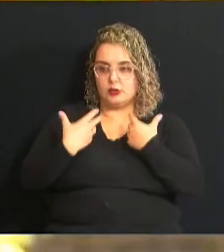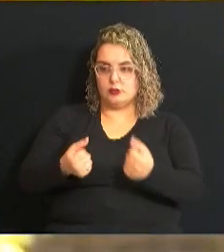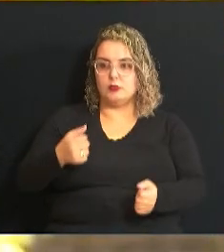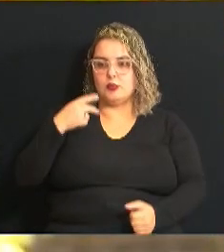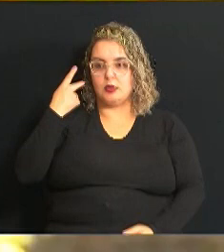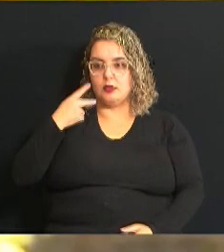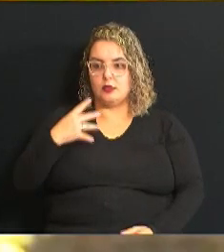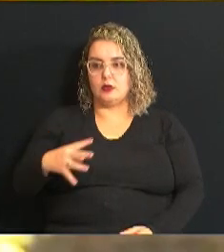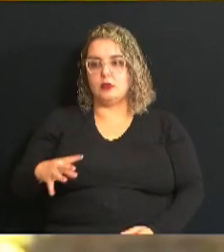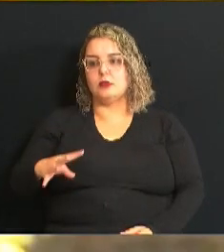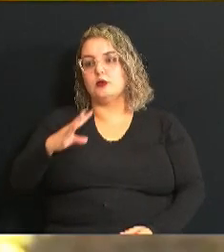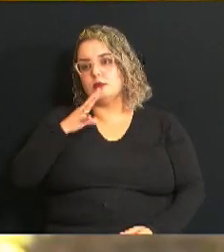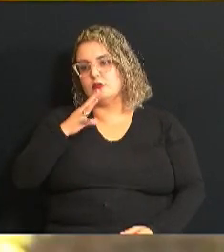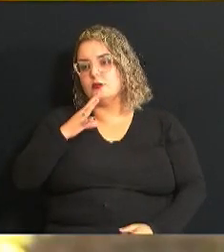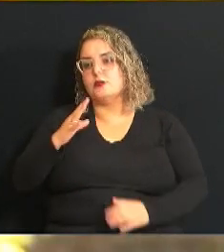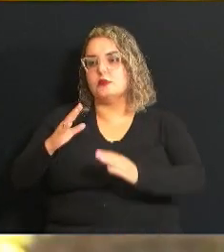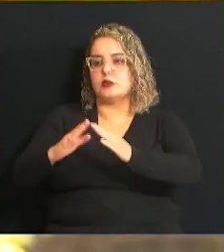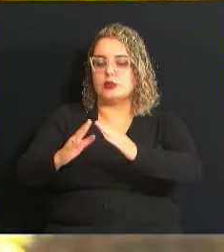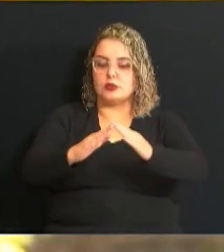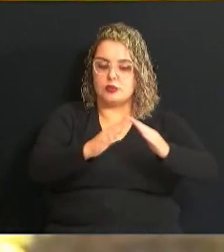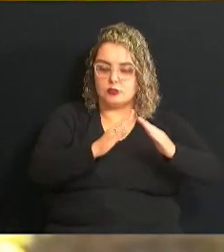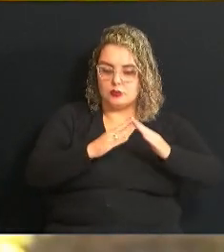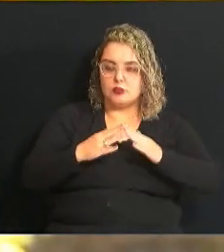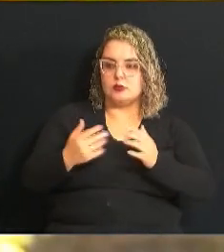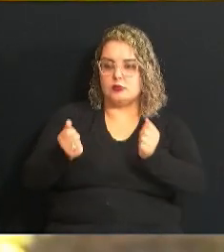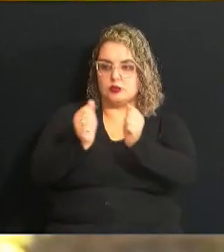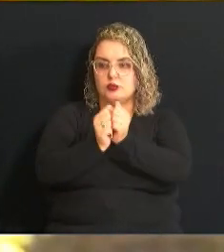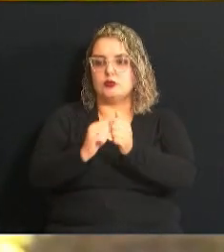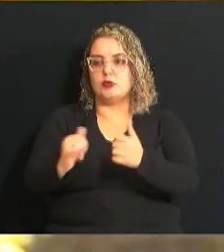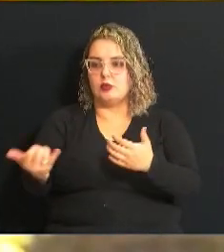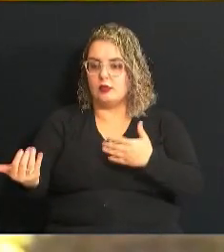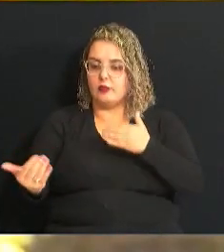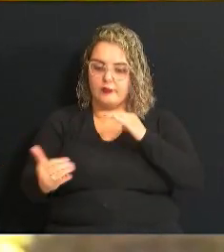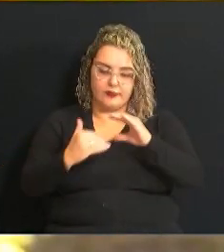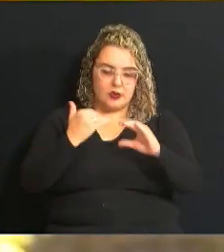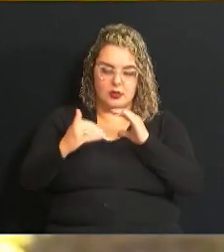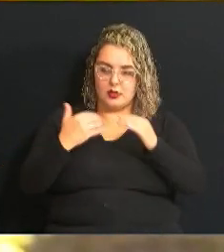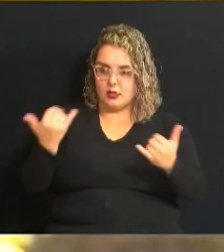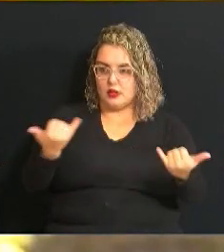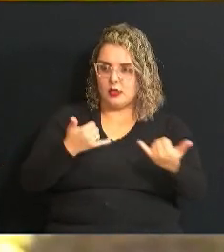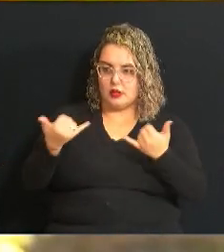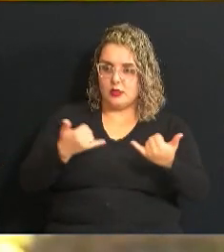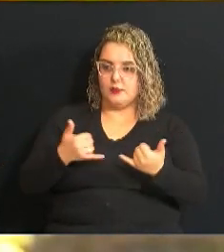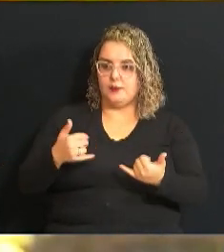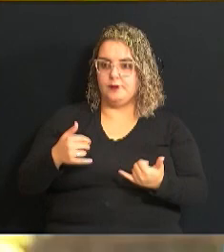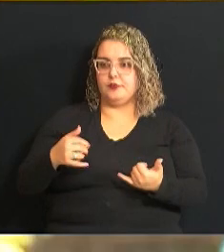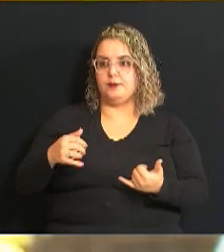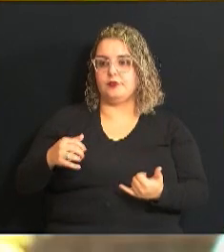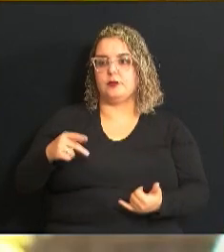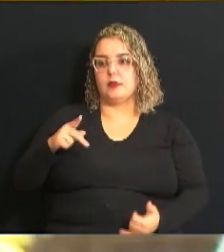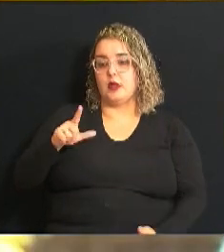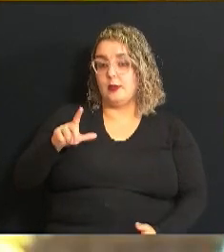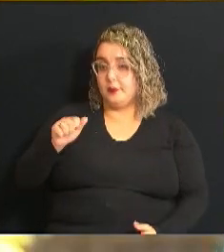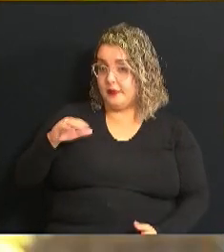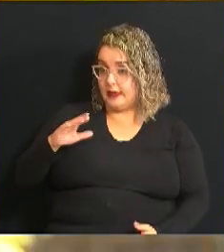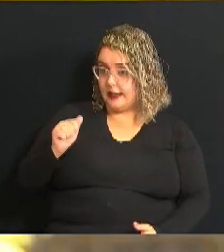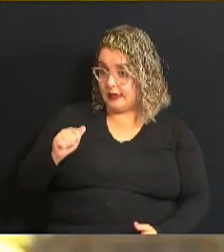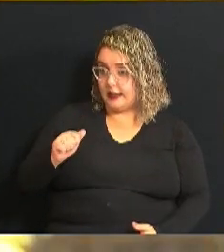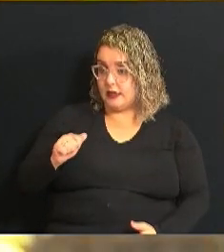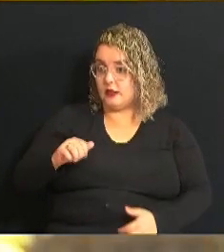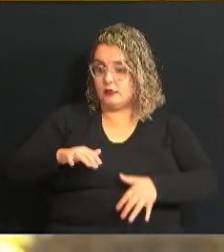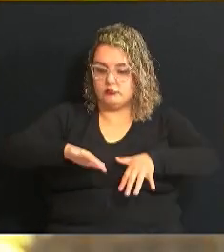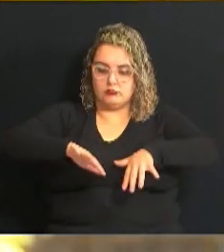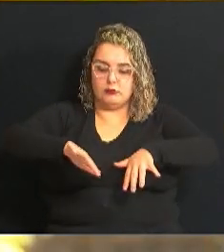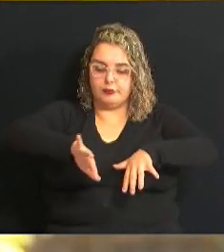conhecimento com os moradores aqui, eles já me passaram a necessidade de fazer a manutenção das placas que se desprendem nas paredes laterais